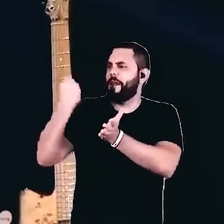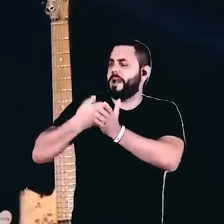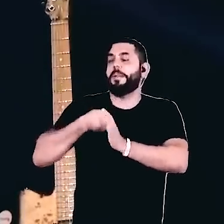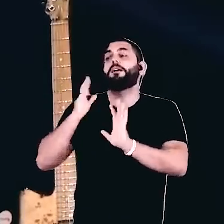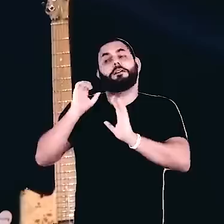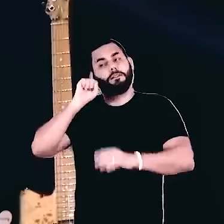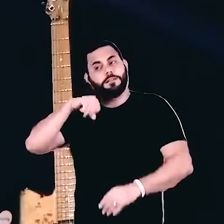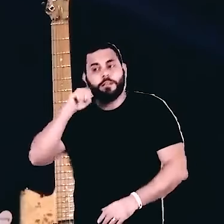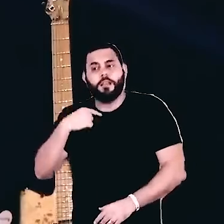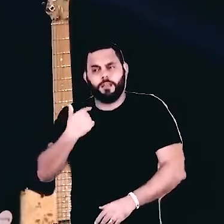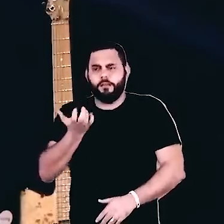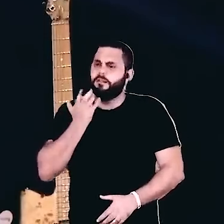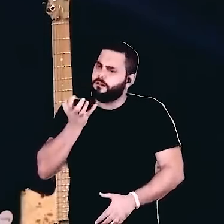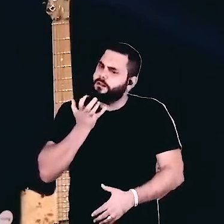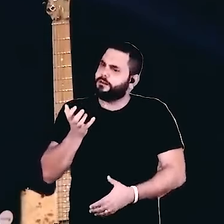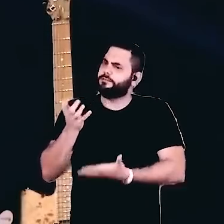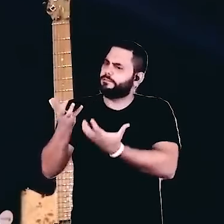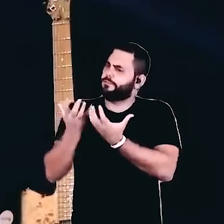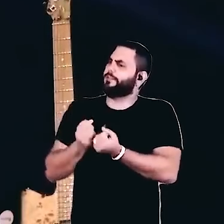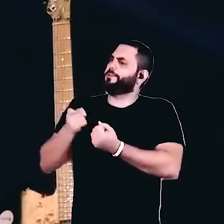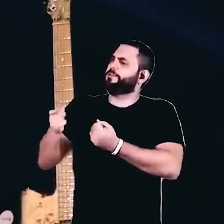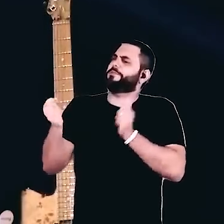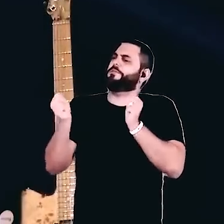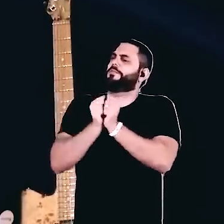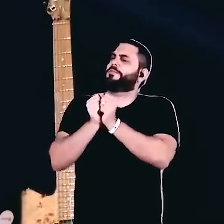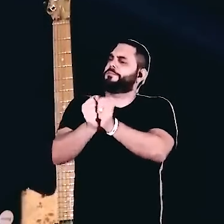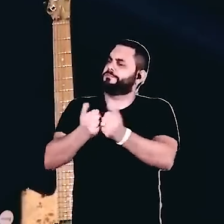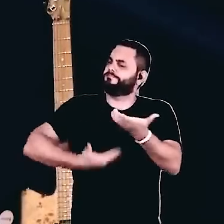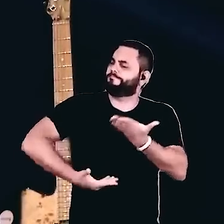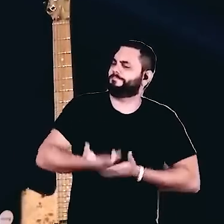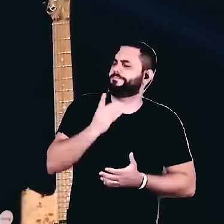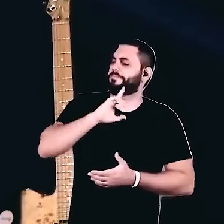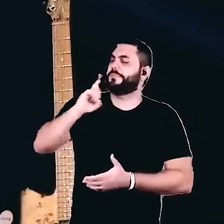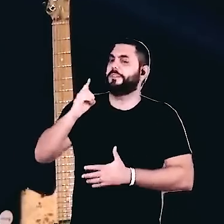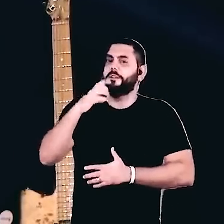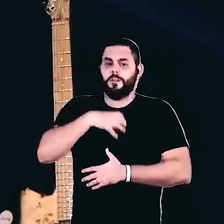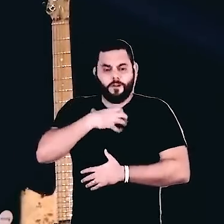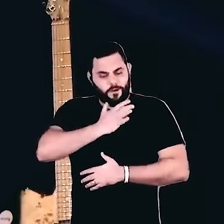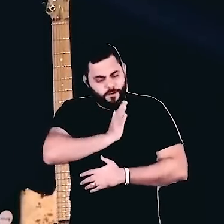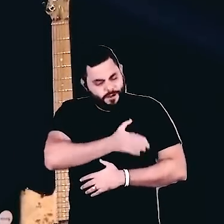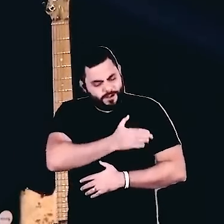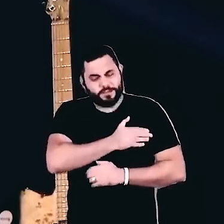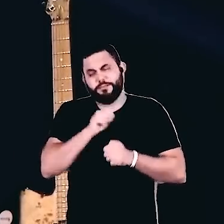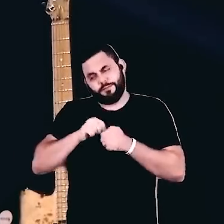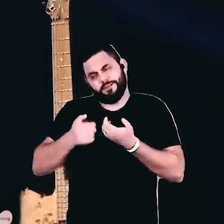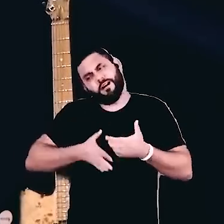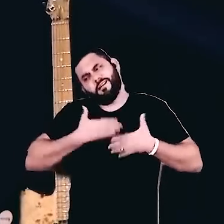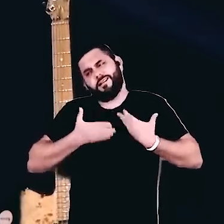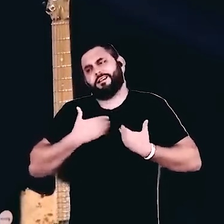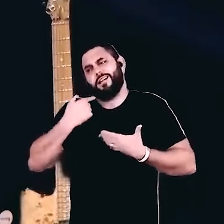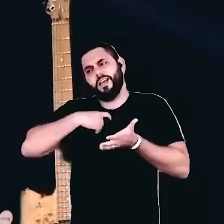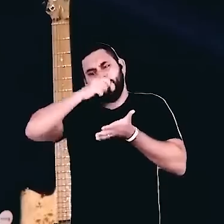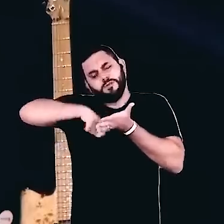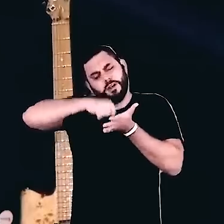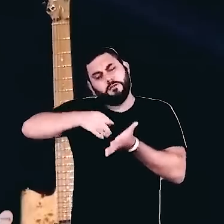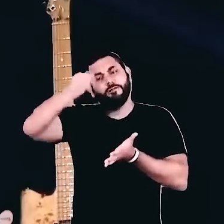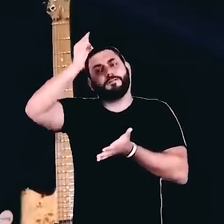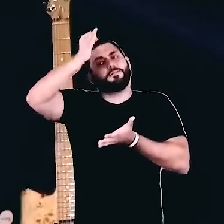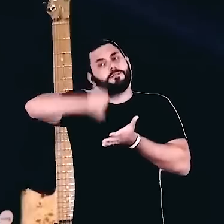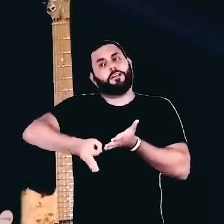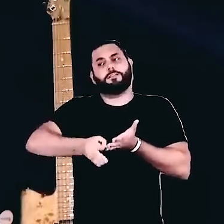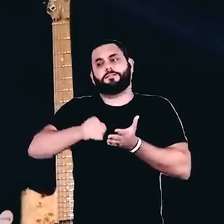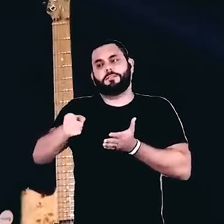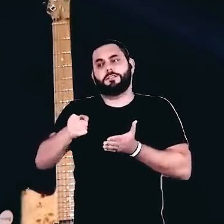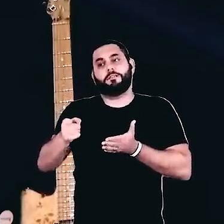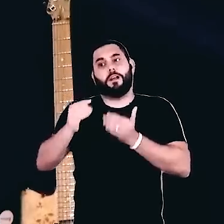eu gostaria de receber de você algum benefício por estarmos no Senhor. Reanime o meu coração em Cristo. Escrevo-lhe certo de que você